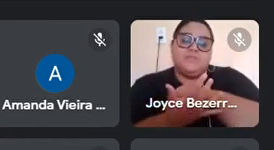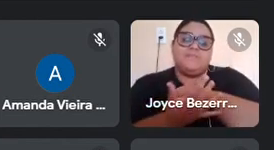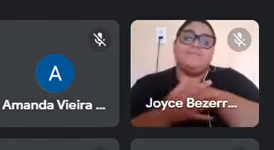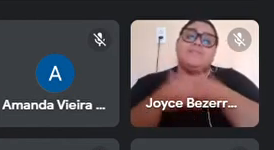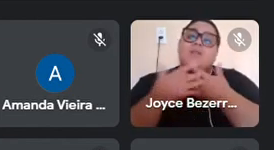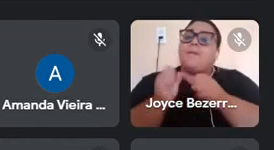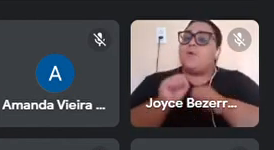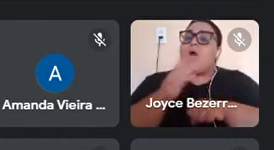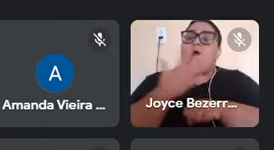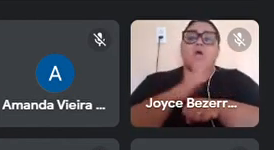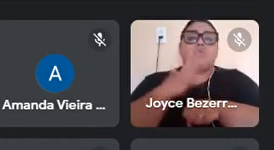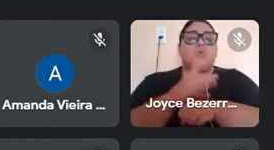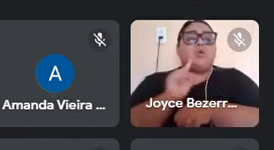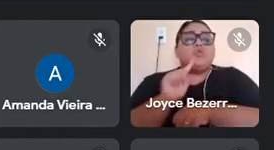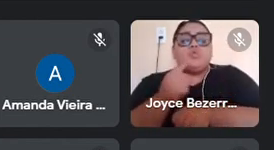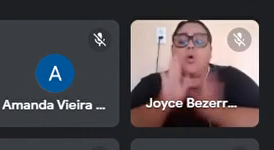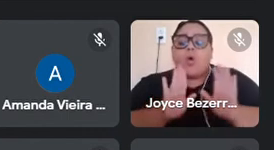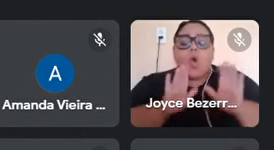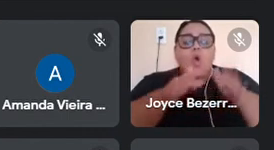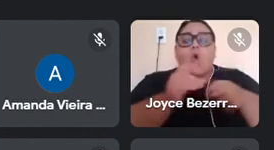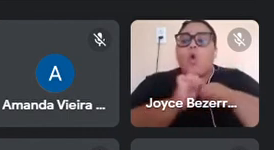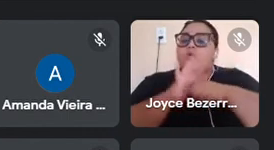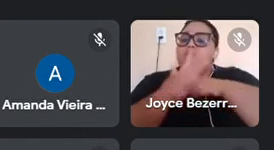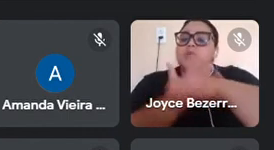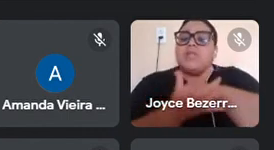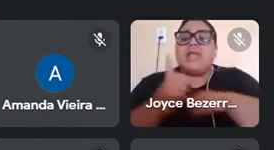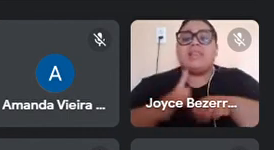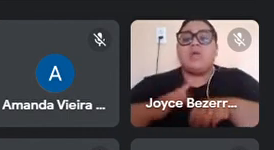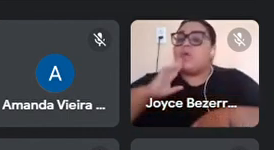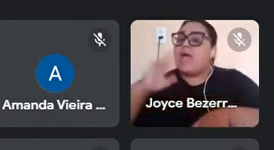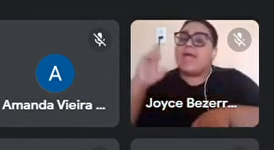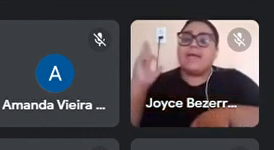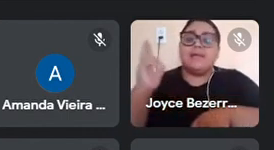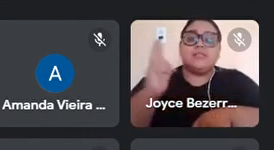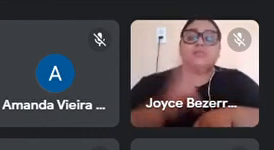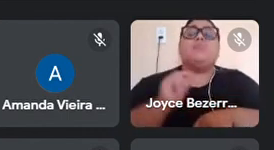só sobre o COVID-19, tendo uma resposta mais